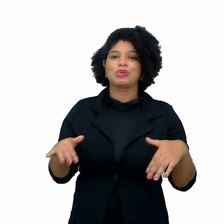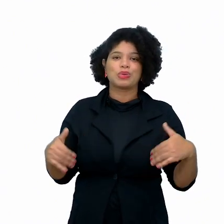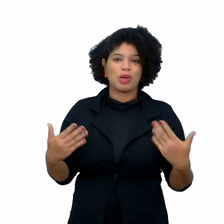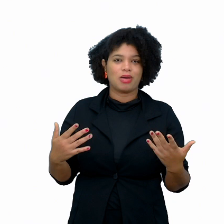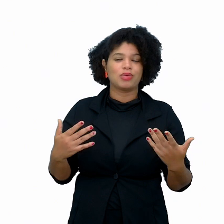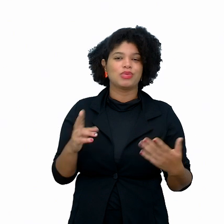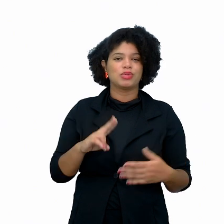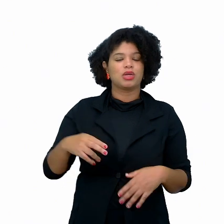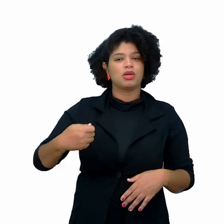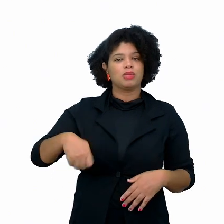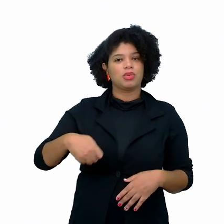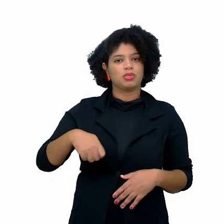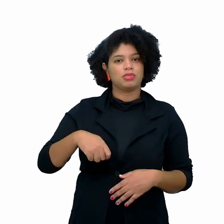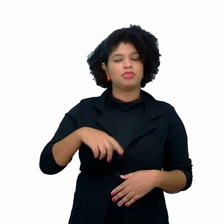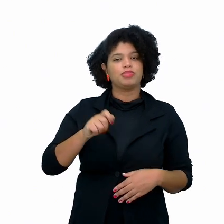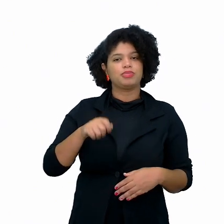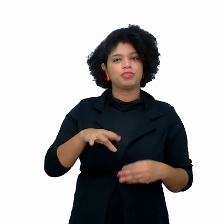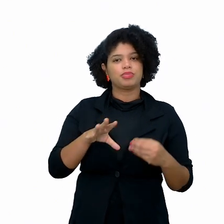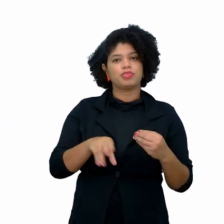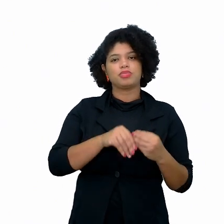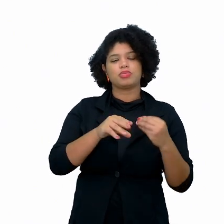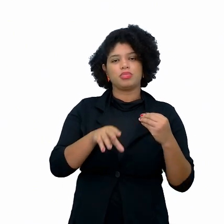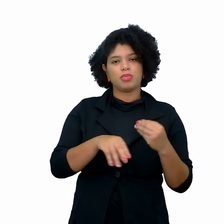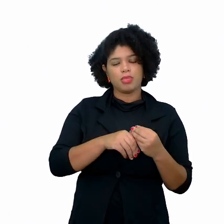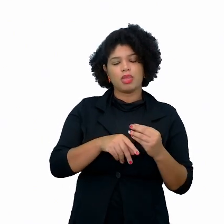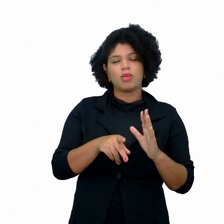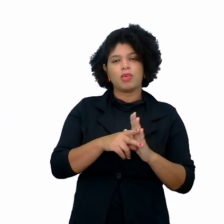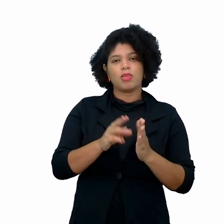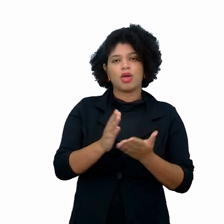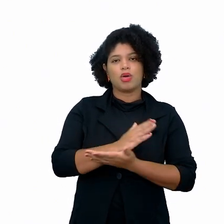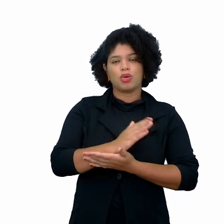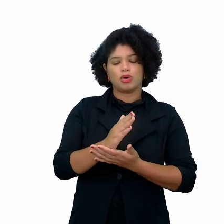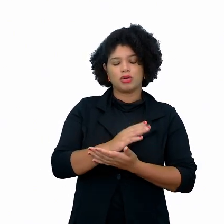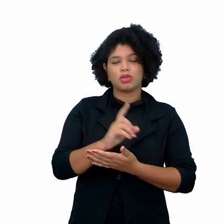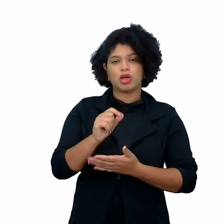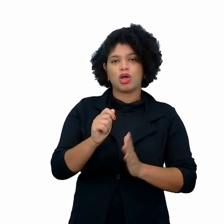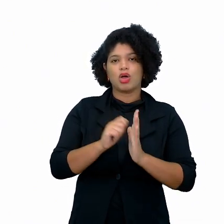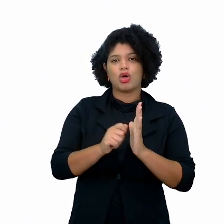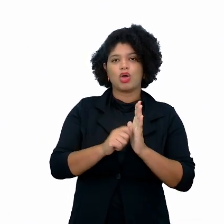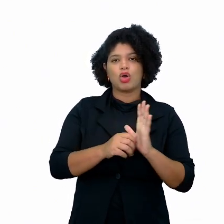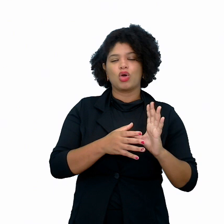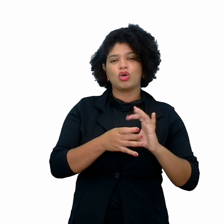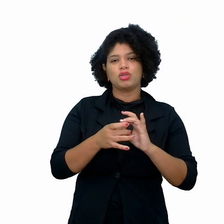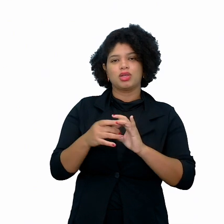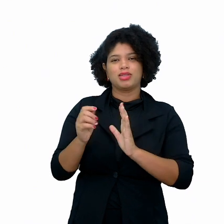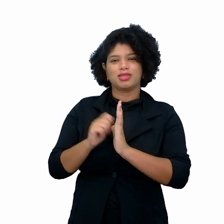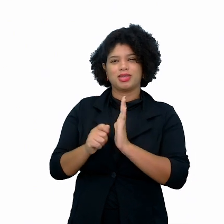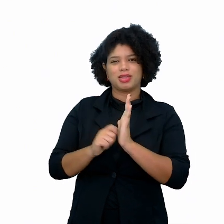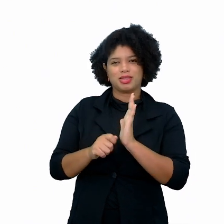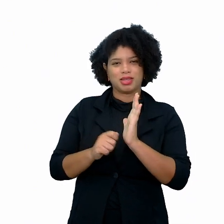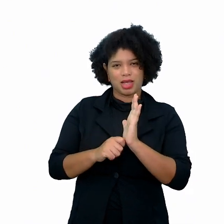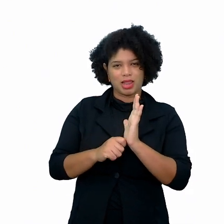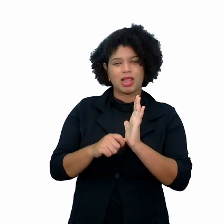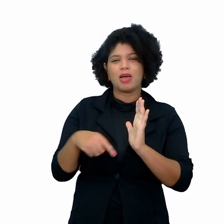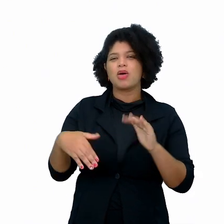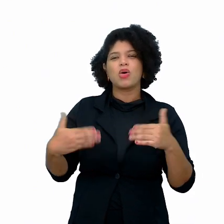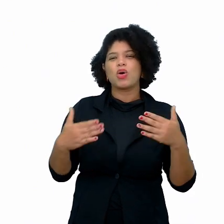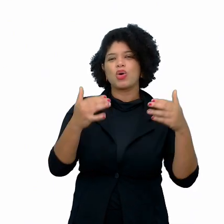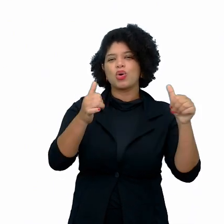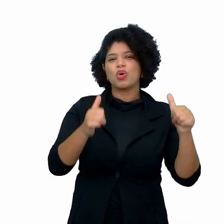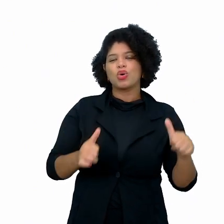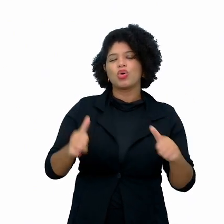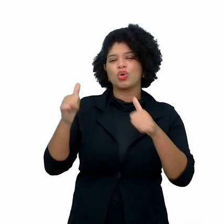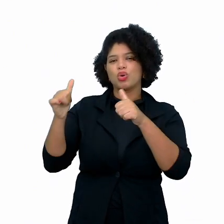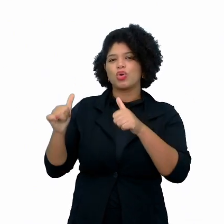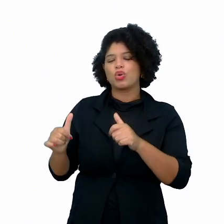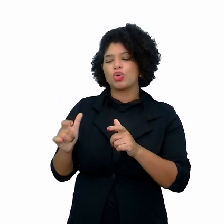precisarão usar, retomando os aspectos do contexto de escrita. Onde estará esse mural?